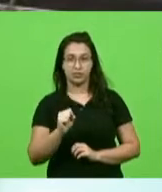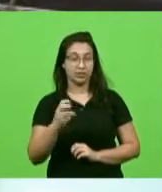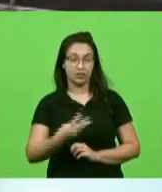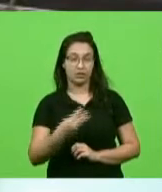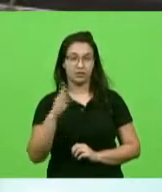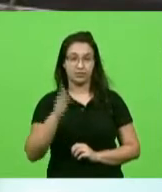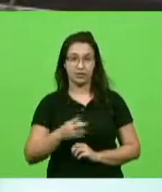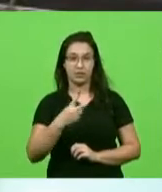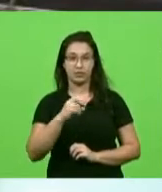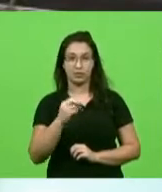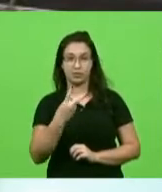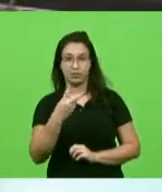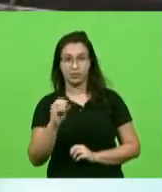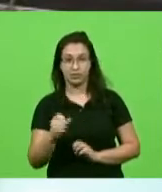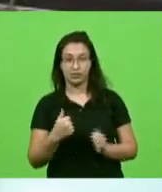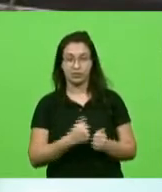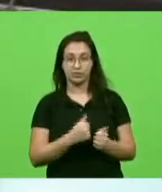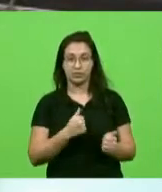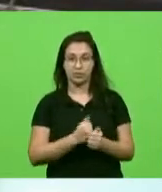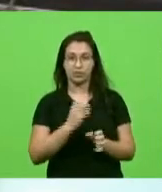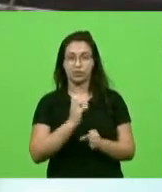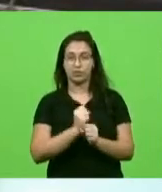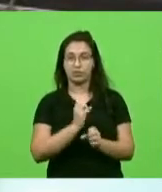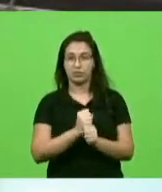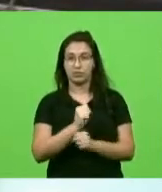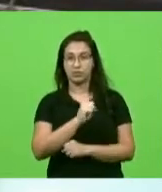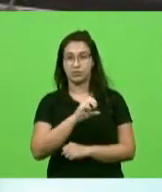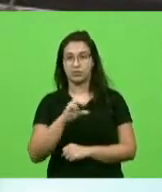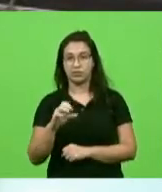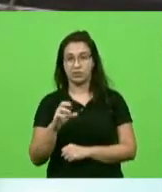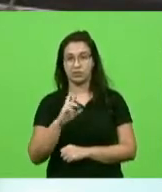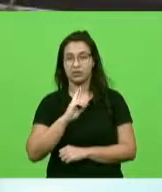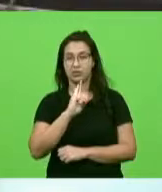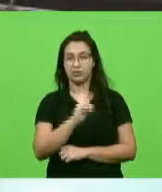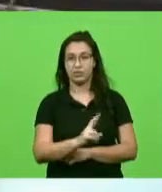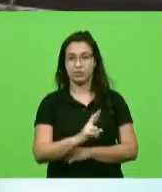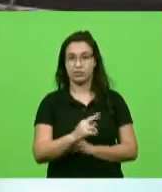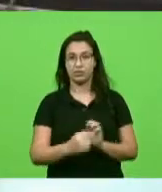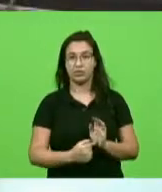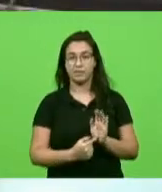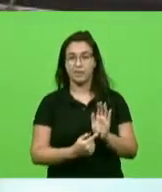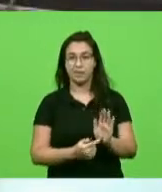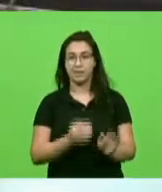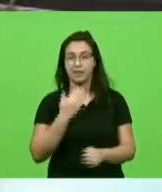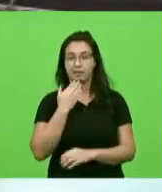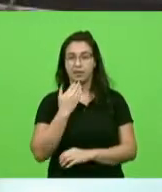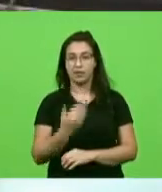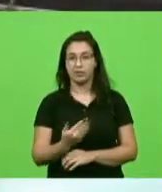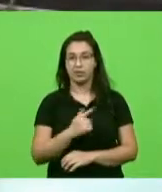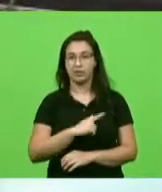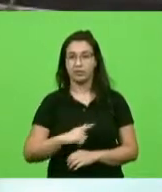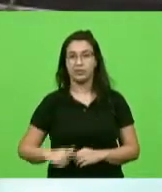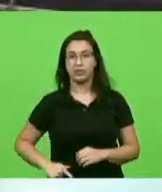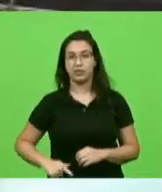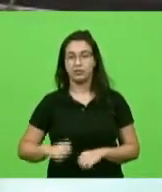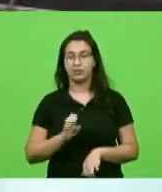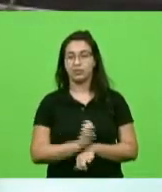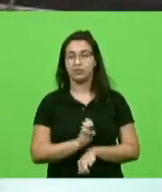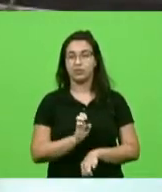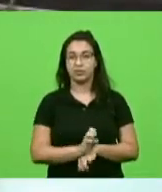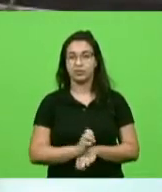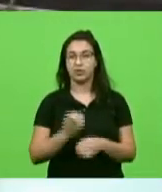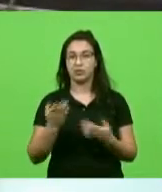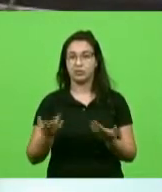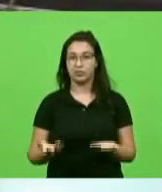TCE/SC/PRES/21323/2020 da Presidência do Tribunal de Contas do Estado de Santa Catarina, em resposta ao requerimento efetuado pelo governador do Estado através de